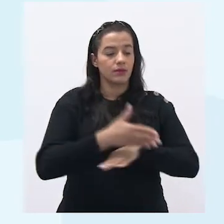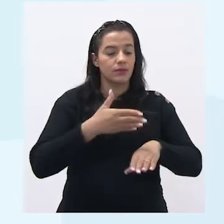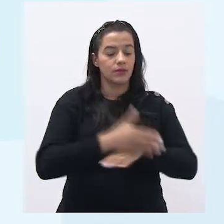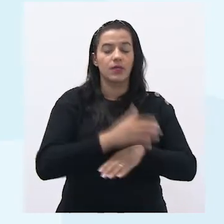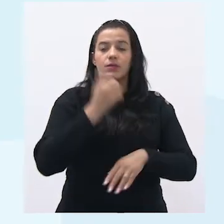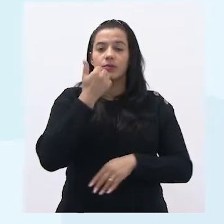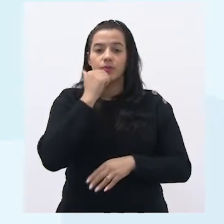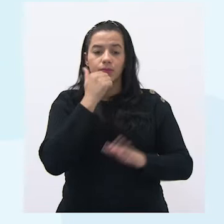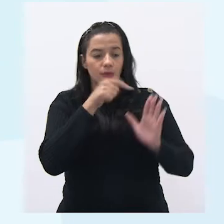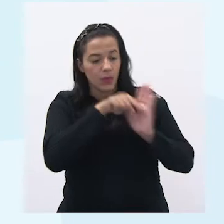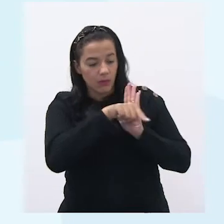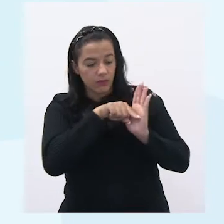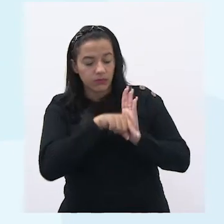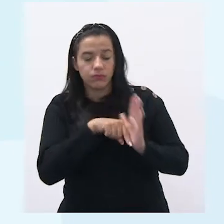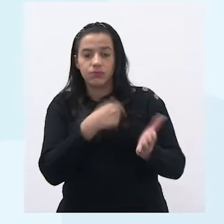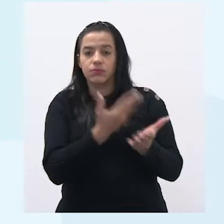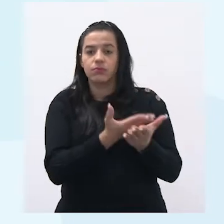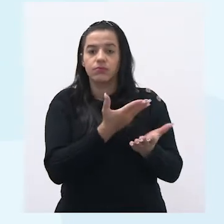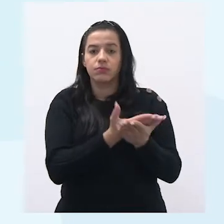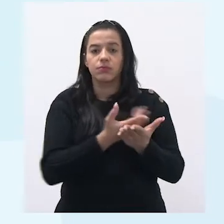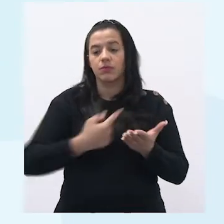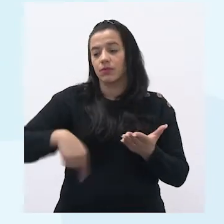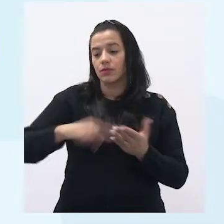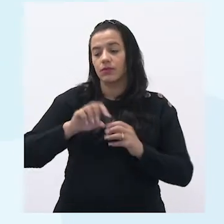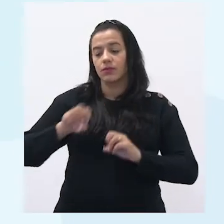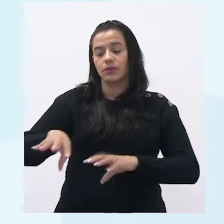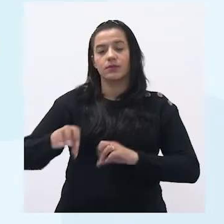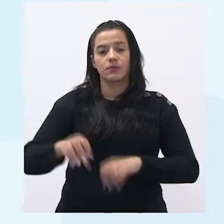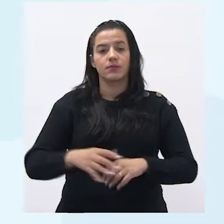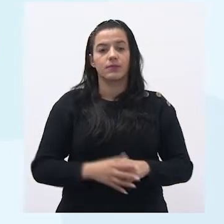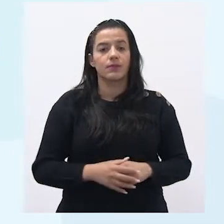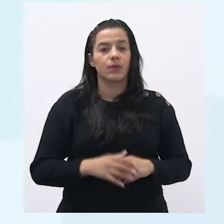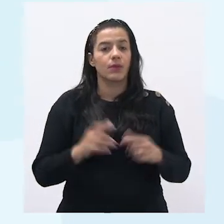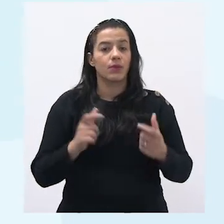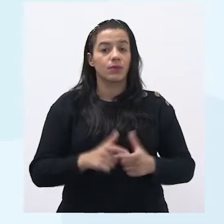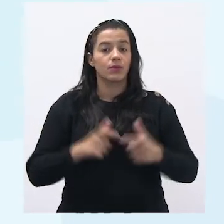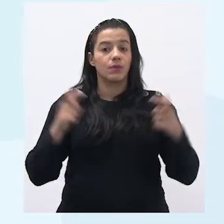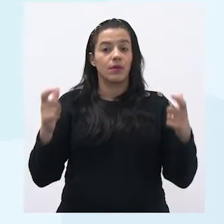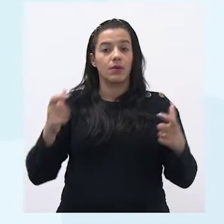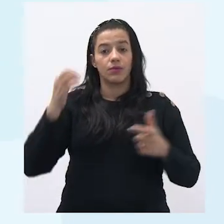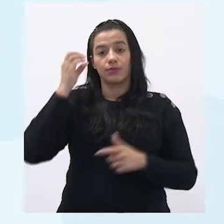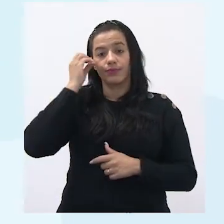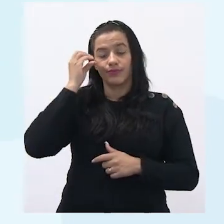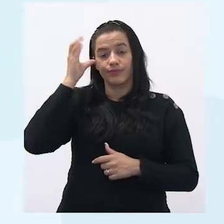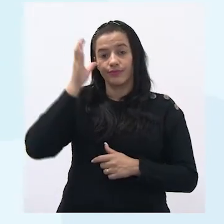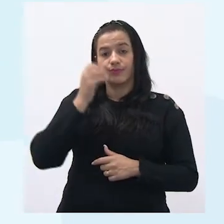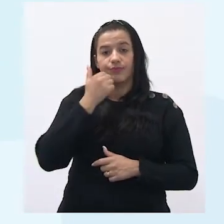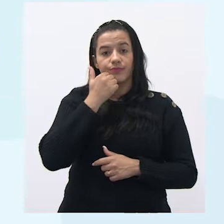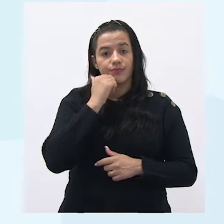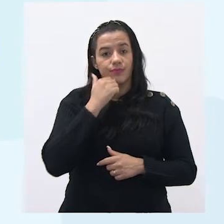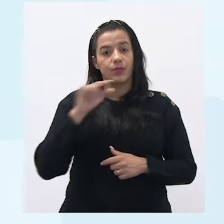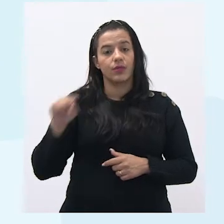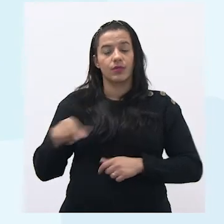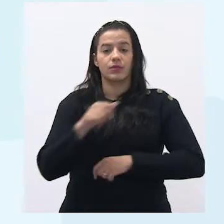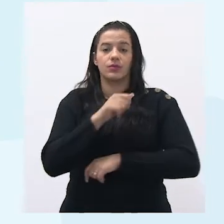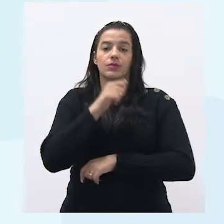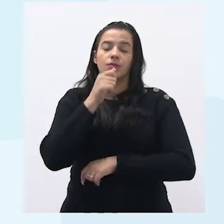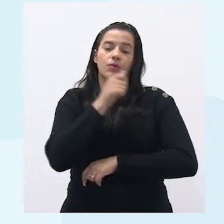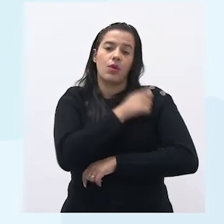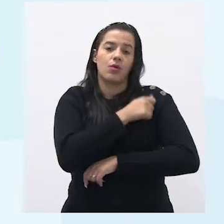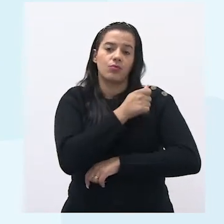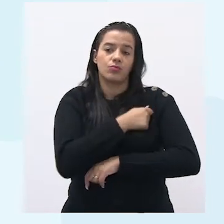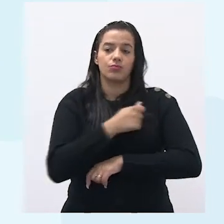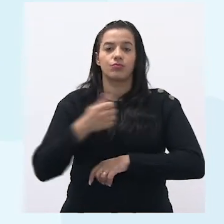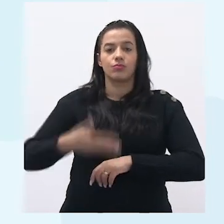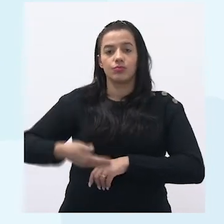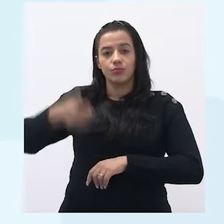científico a esses nossos estudantes, a essas nossas estudantes. Quanto maior conhecimento científico essas nossas alunas tiverem, melhor